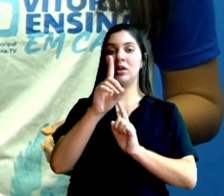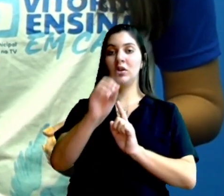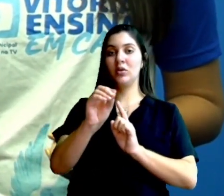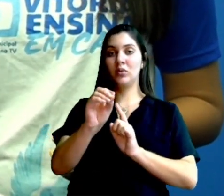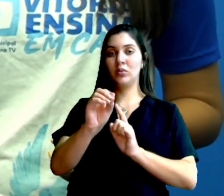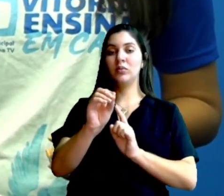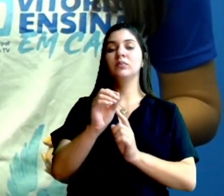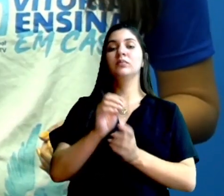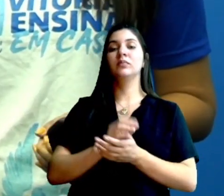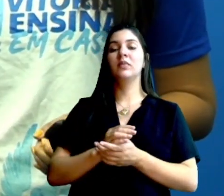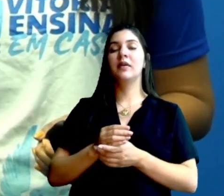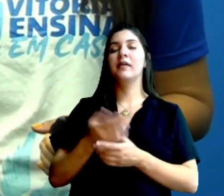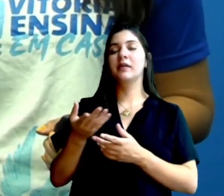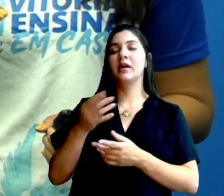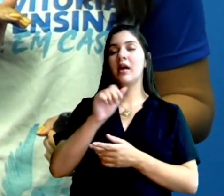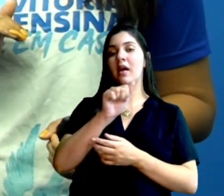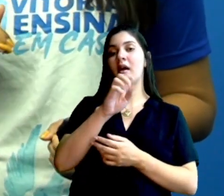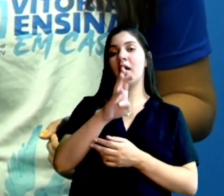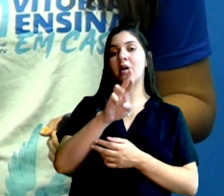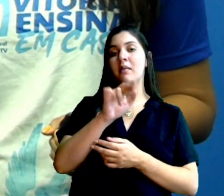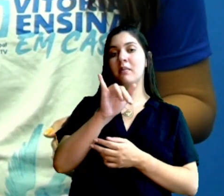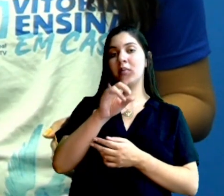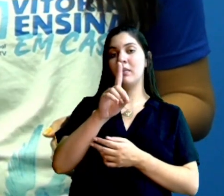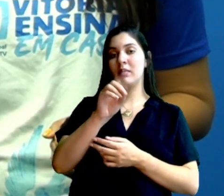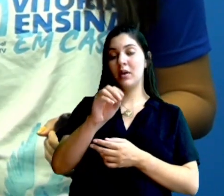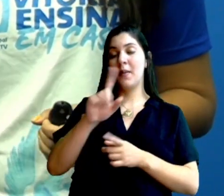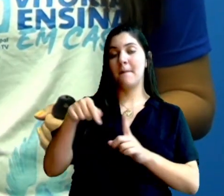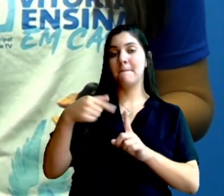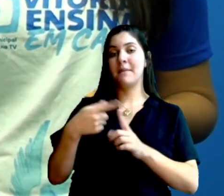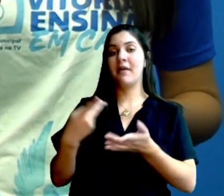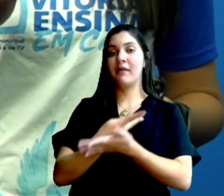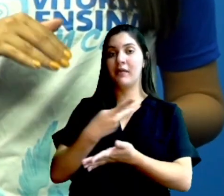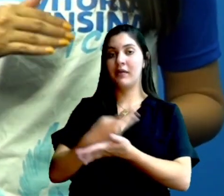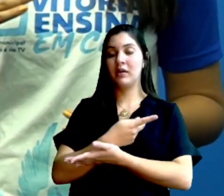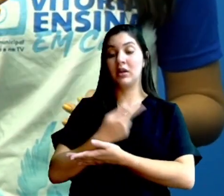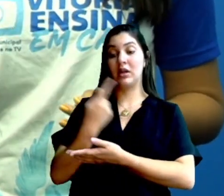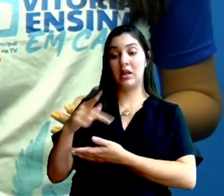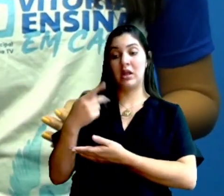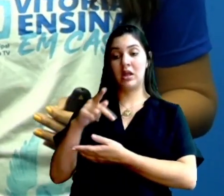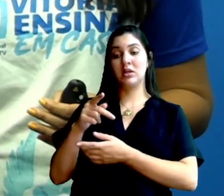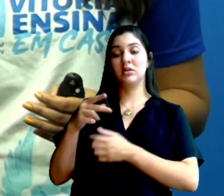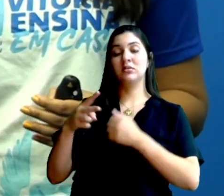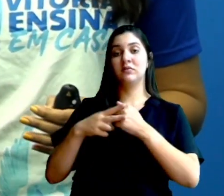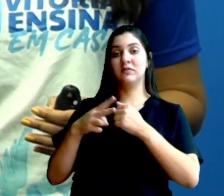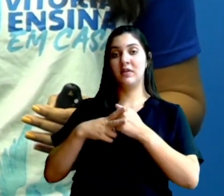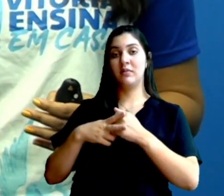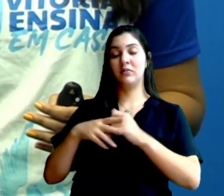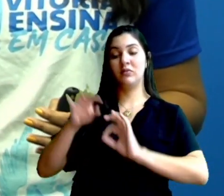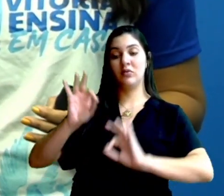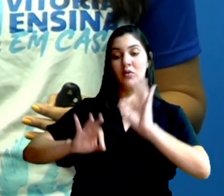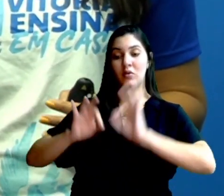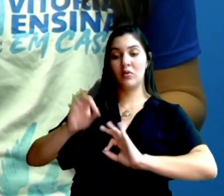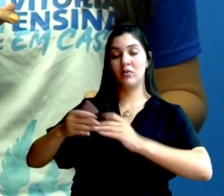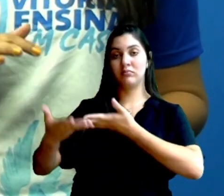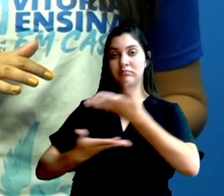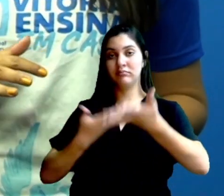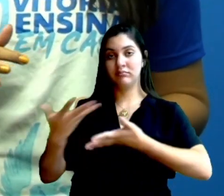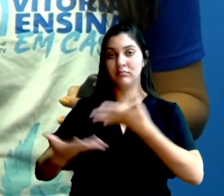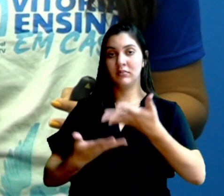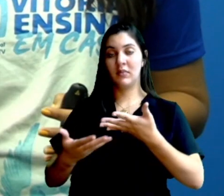Aí ficaria abrido, mas está errado. Então, esses são os verbos que formam